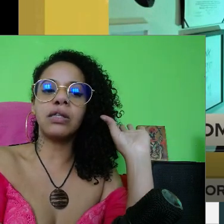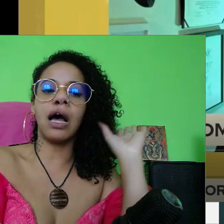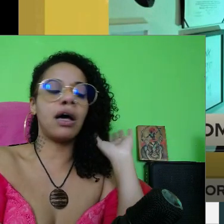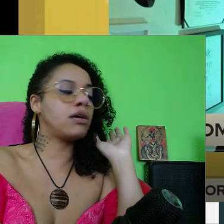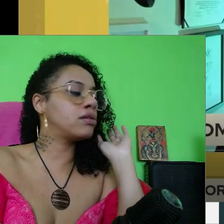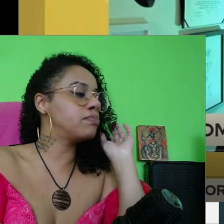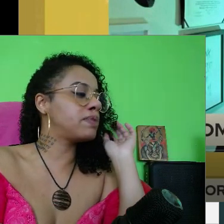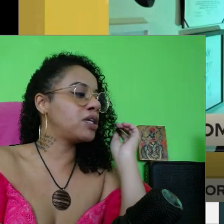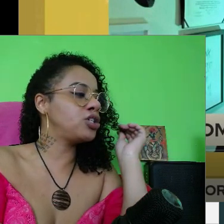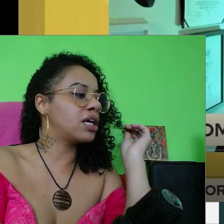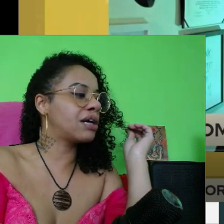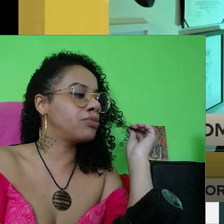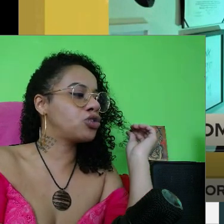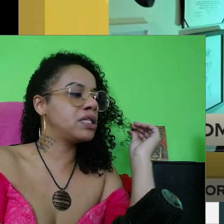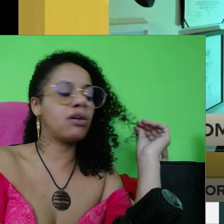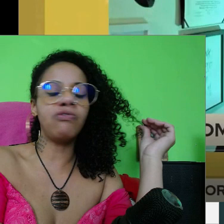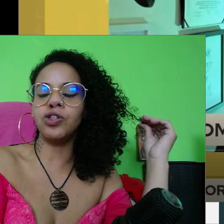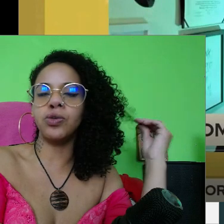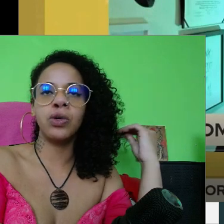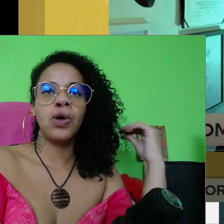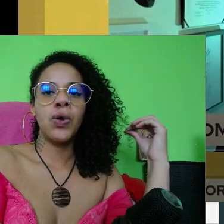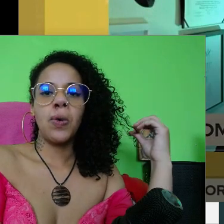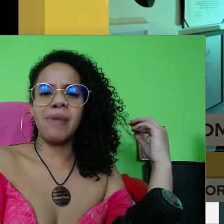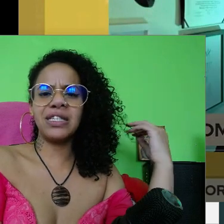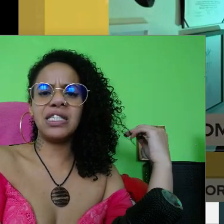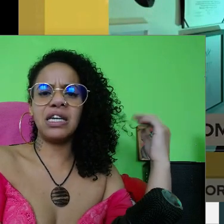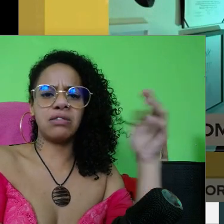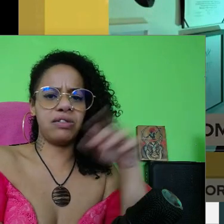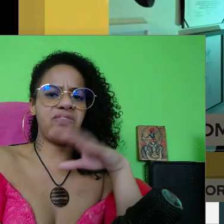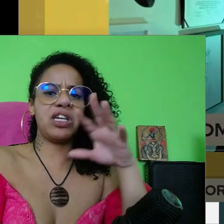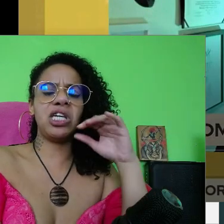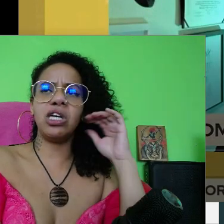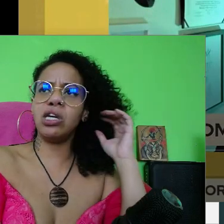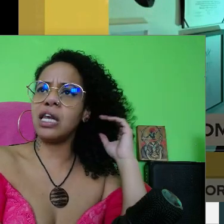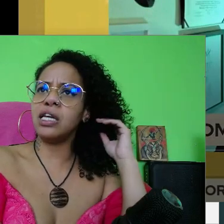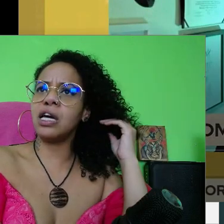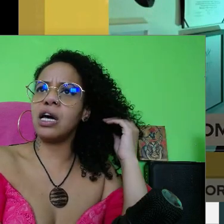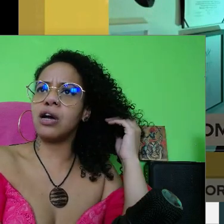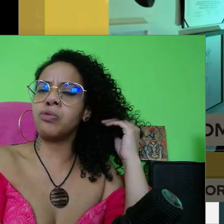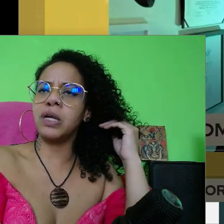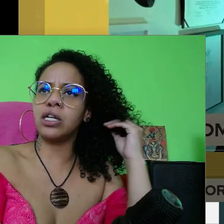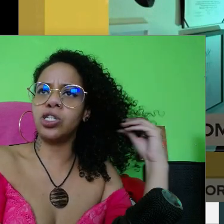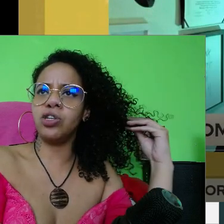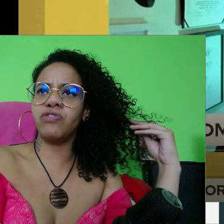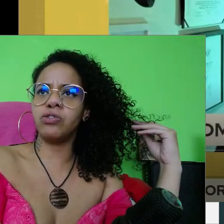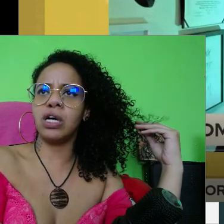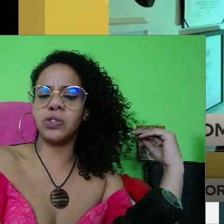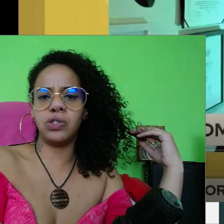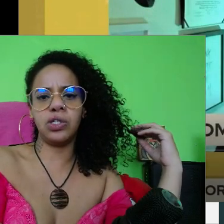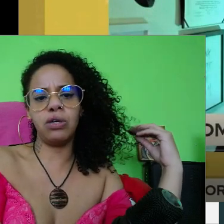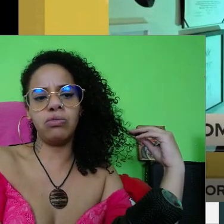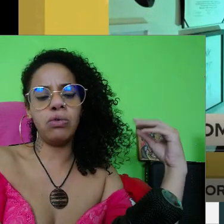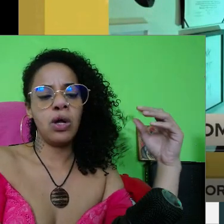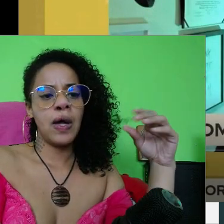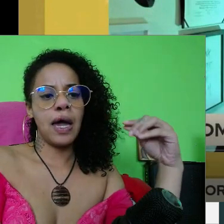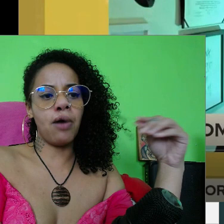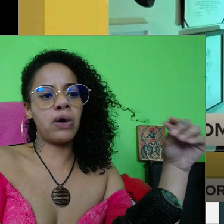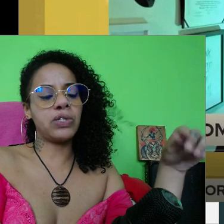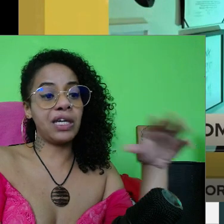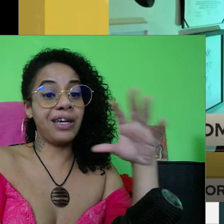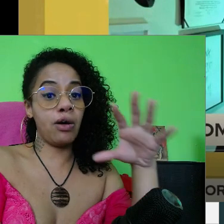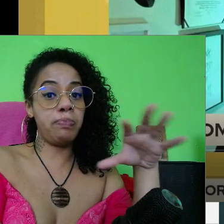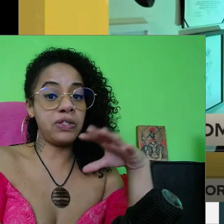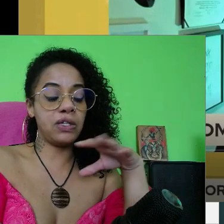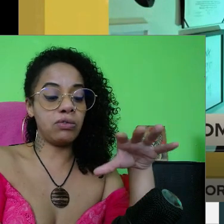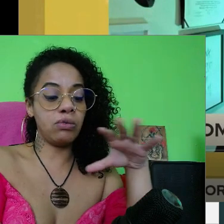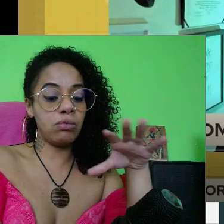ainda tá imagina Acabou de começar o vídeo mas assim você vê que a linha argumentativa do raciocínio é